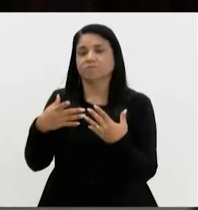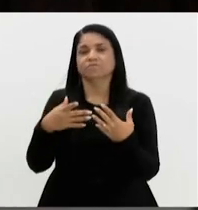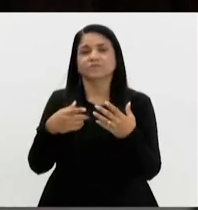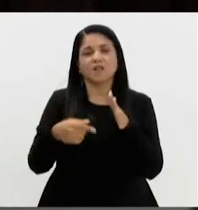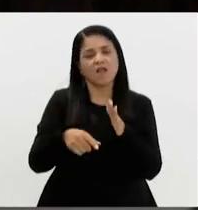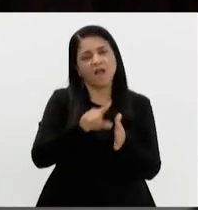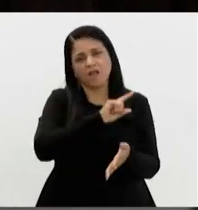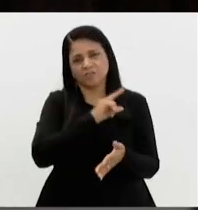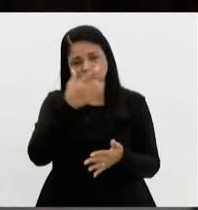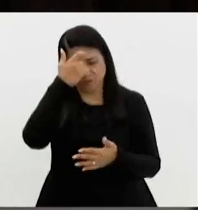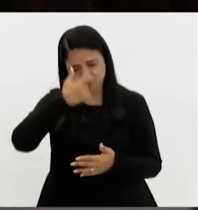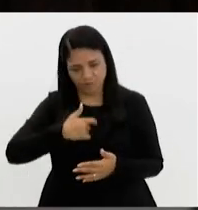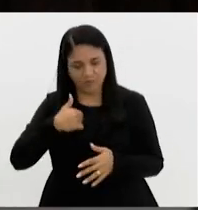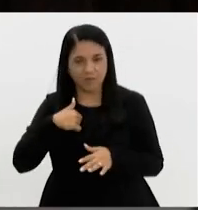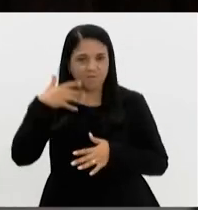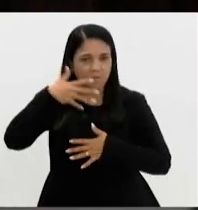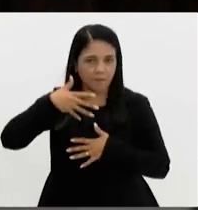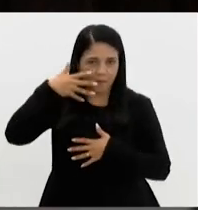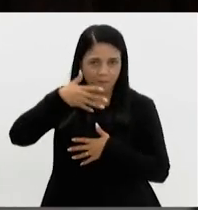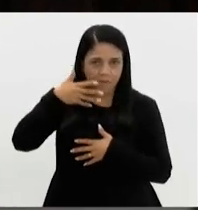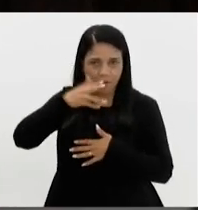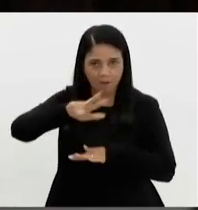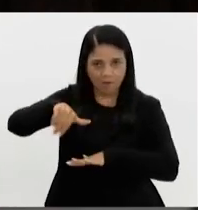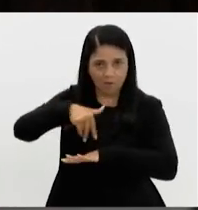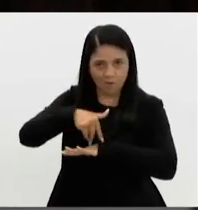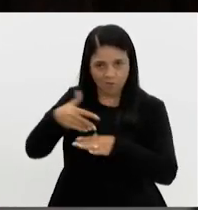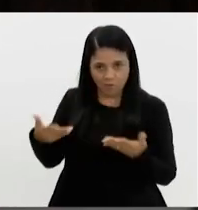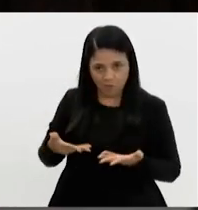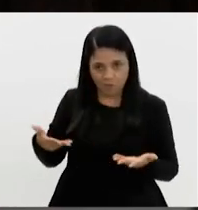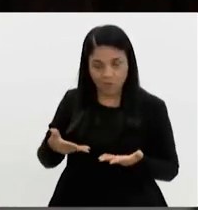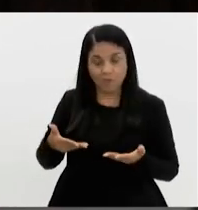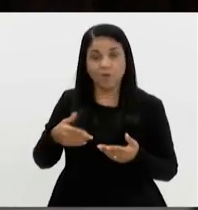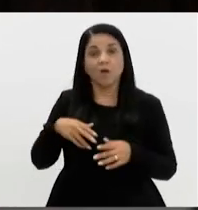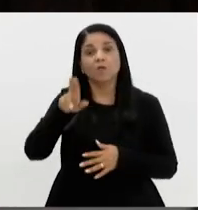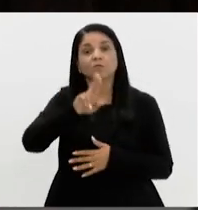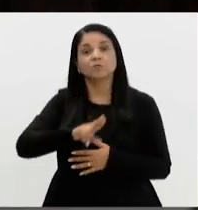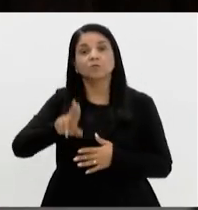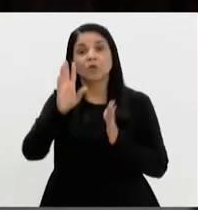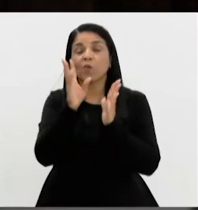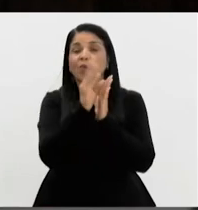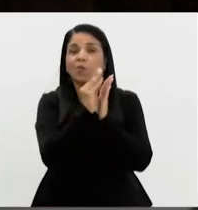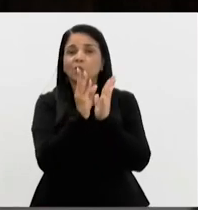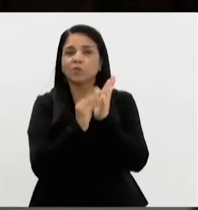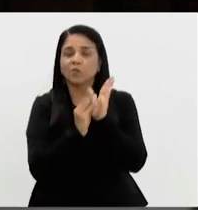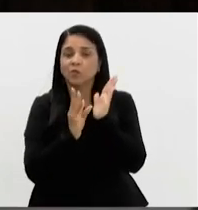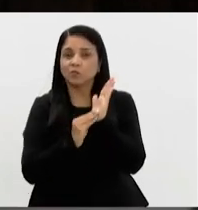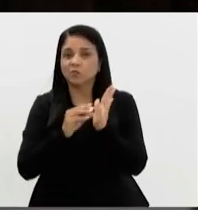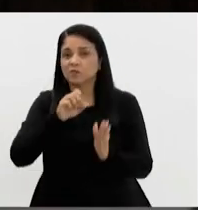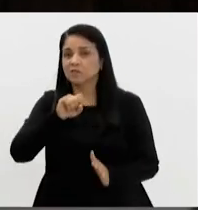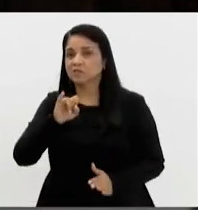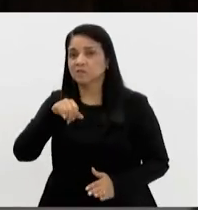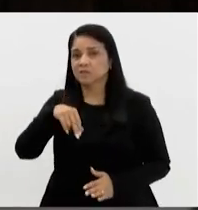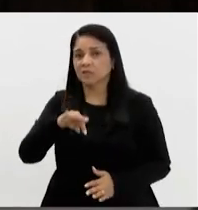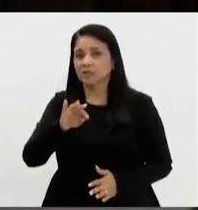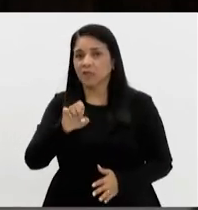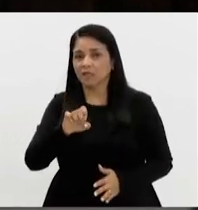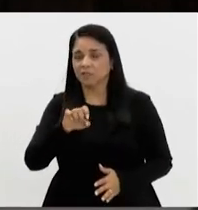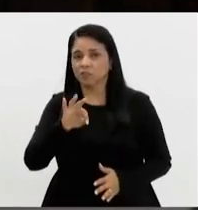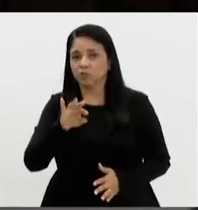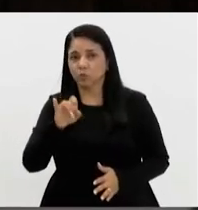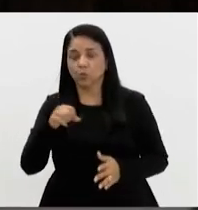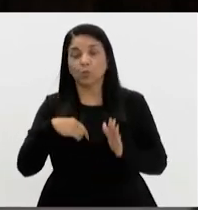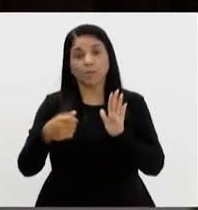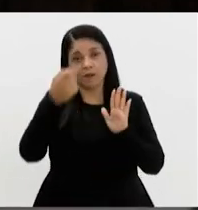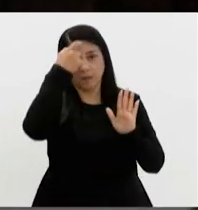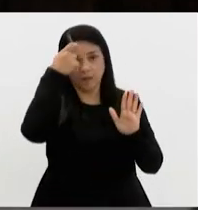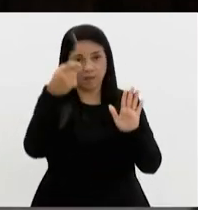me antecederam nessa Tribuna de hoje a utilização de conteúdo sintético gerado por ia precisa ser